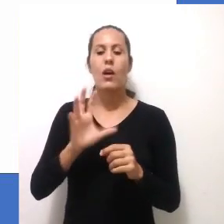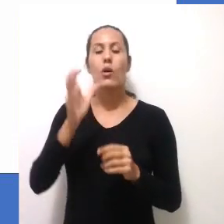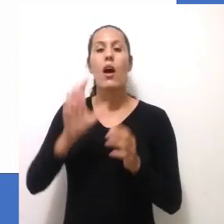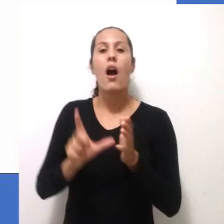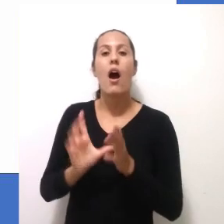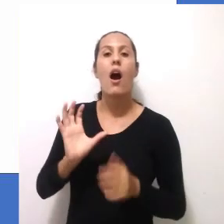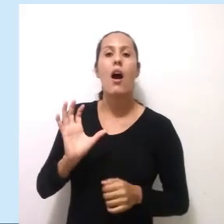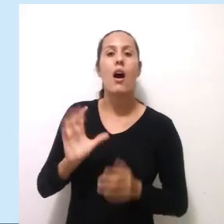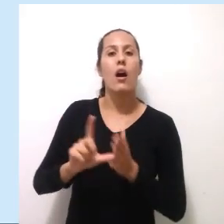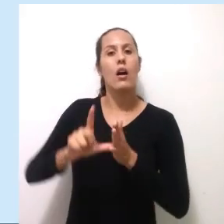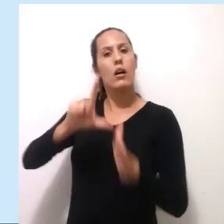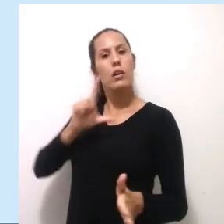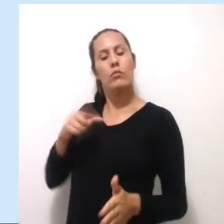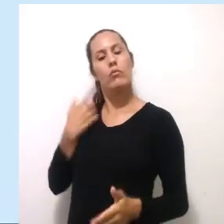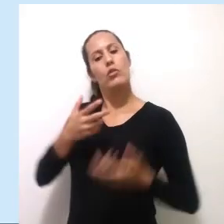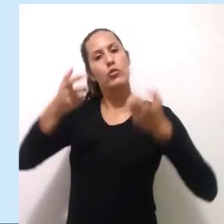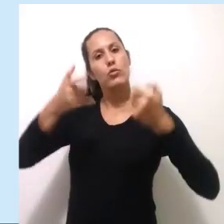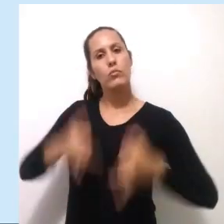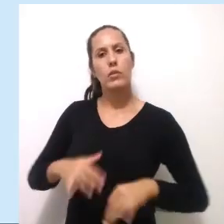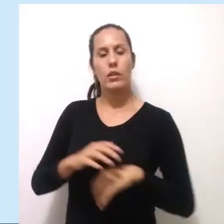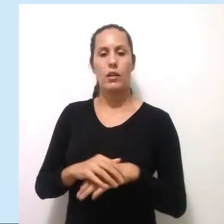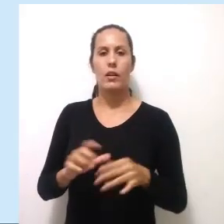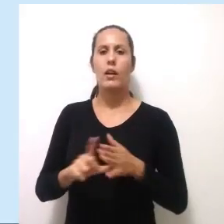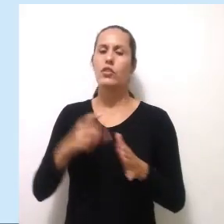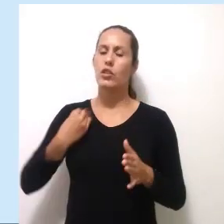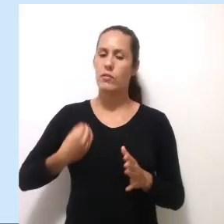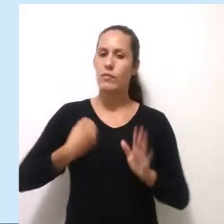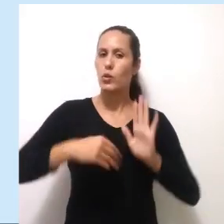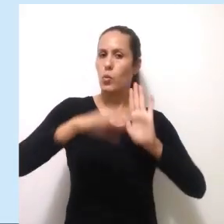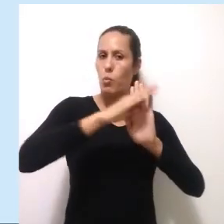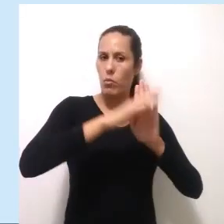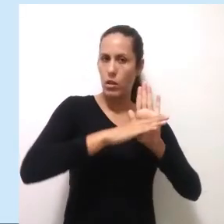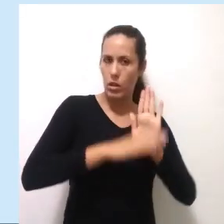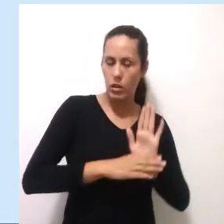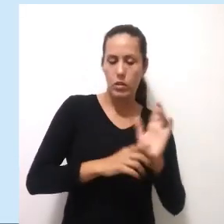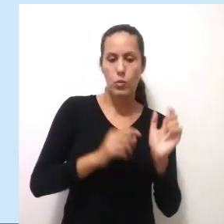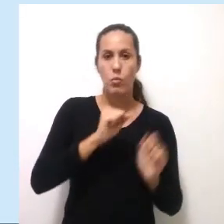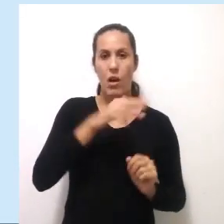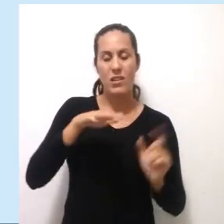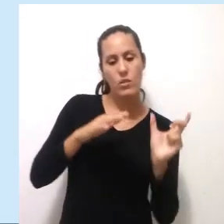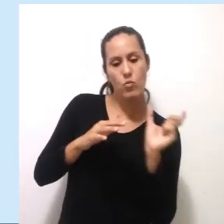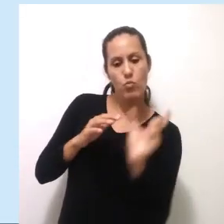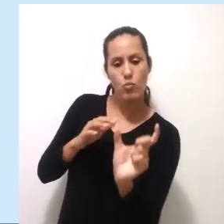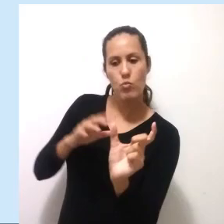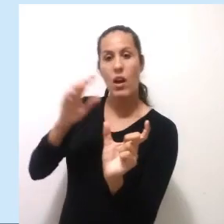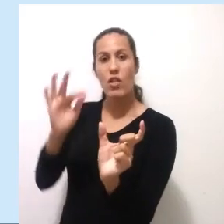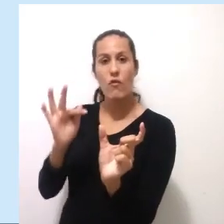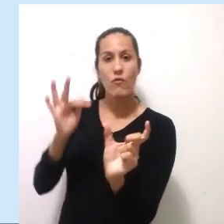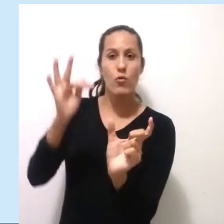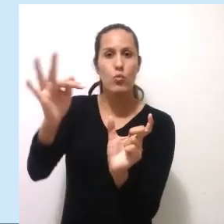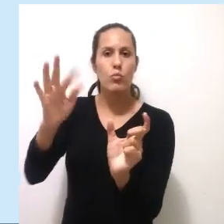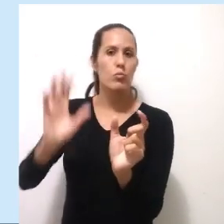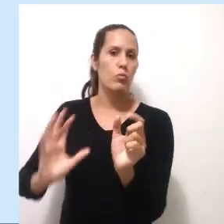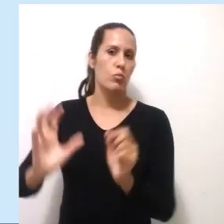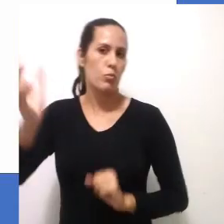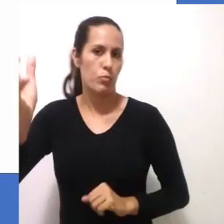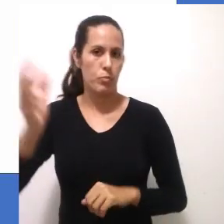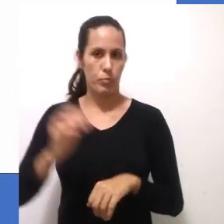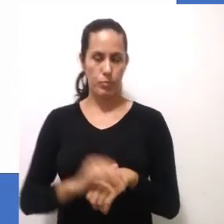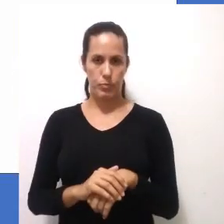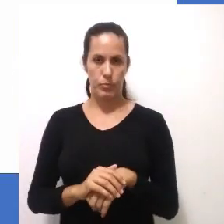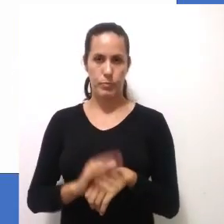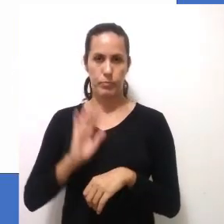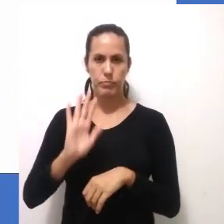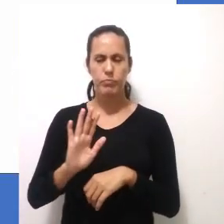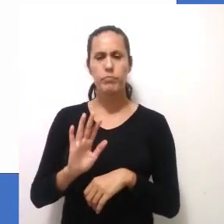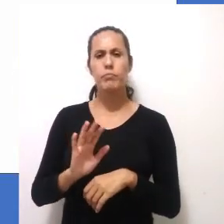gente falar, ou seja, nós temos um plano para executar a ação e levar ela lá para o futuro. O will,